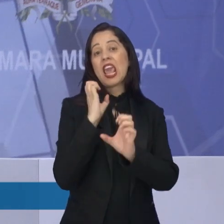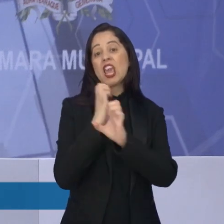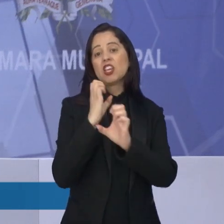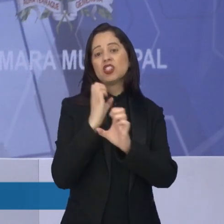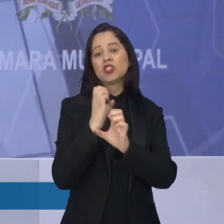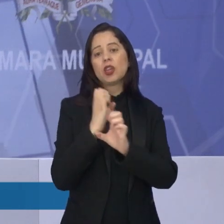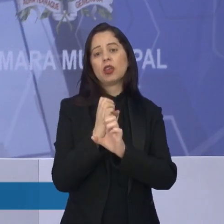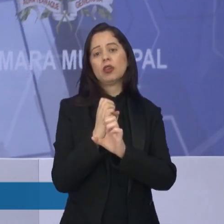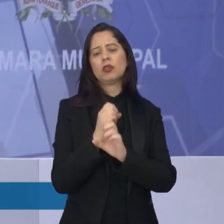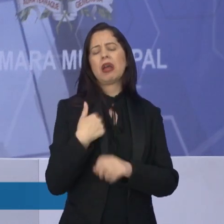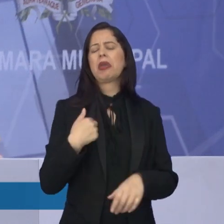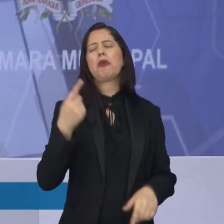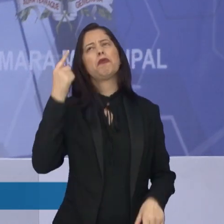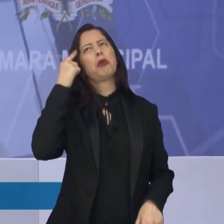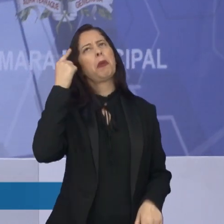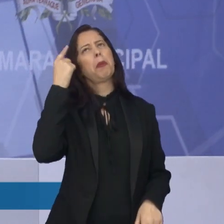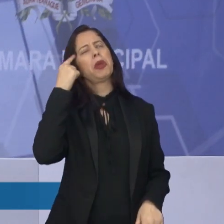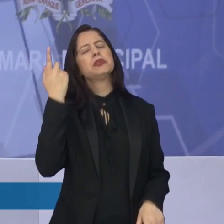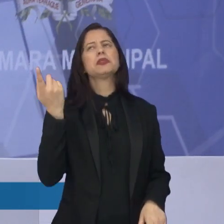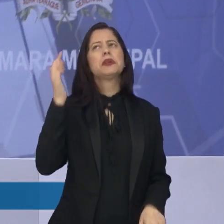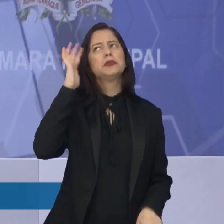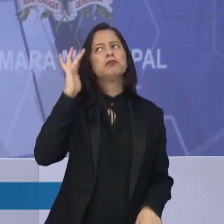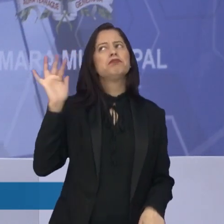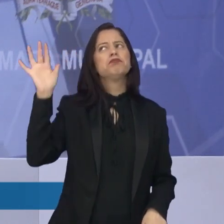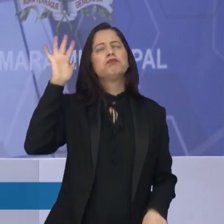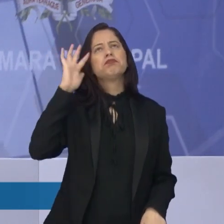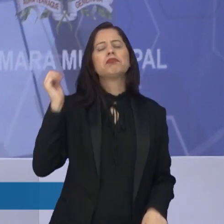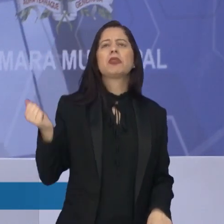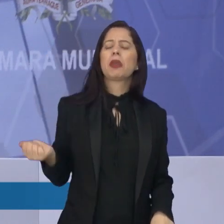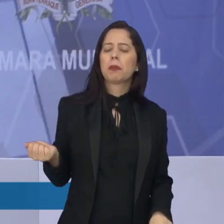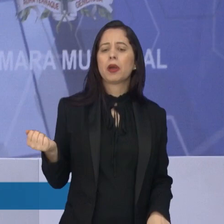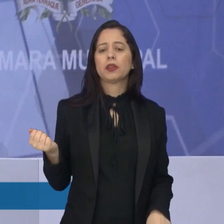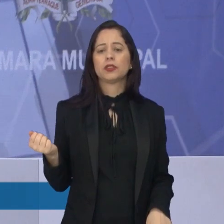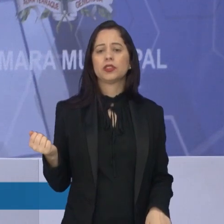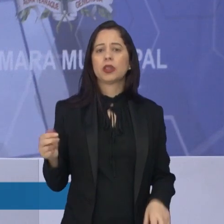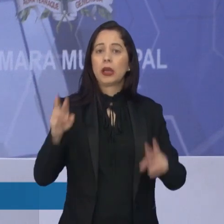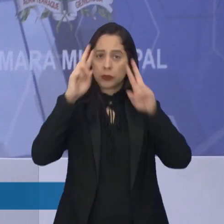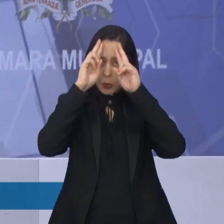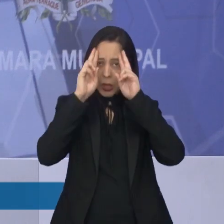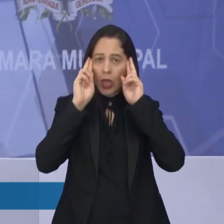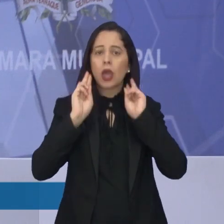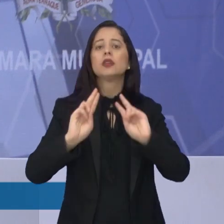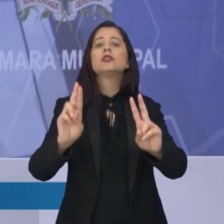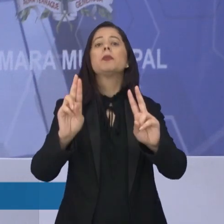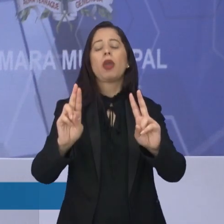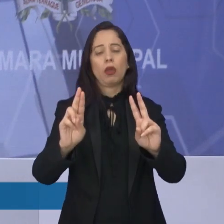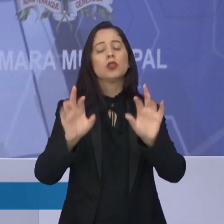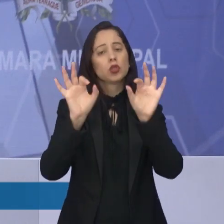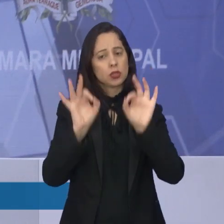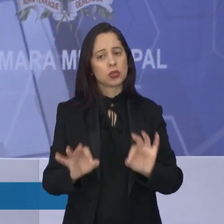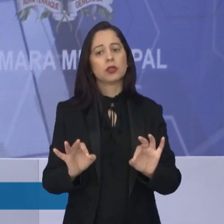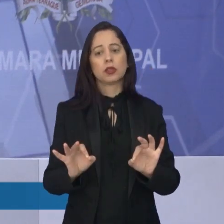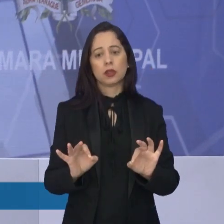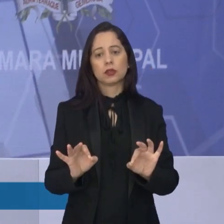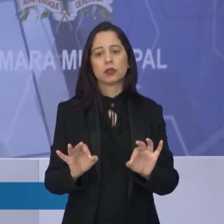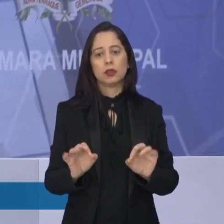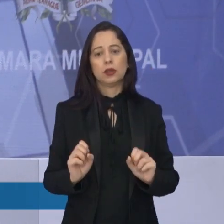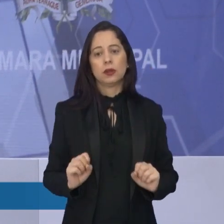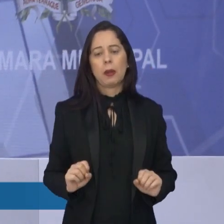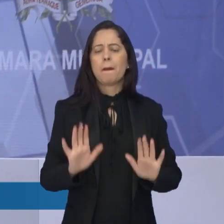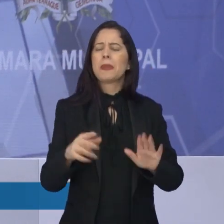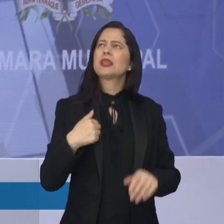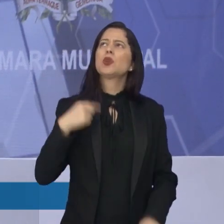Eu apenas me pergunto, e quero falar isso sem crítica a ninguém, com o máximo de respeito, tenho certeza que tem boas respostas, mas